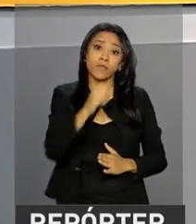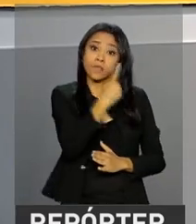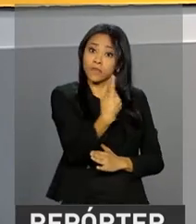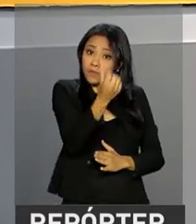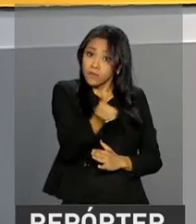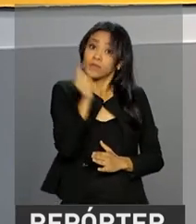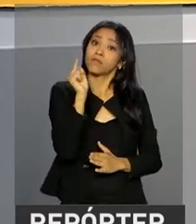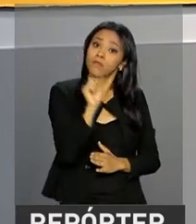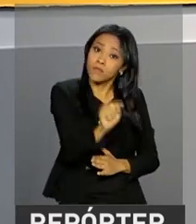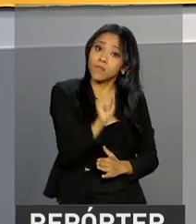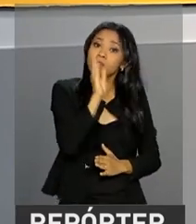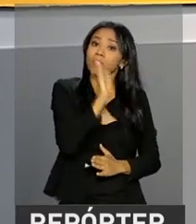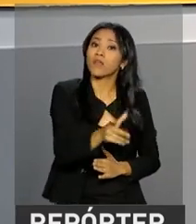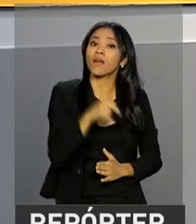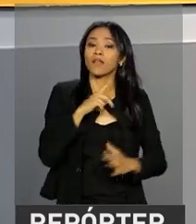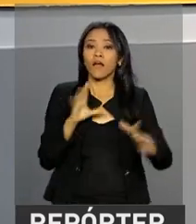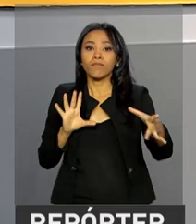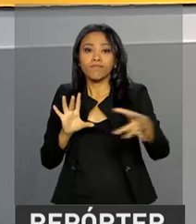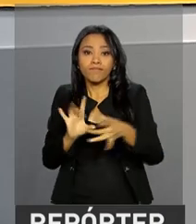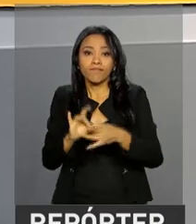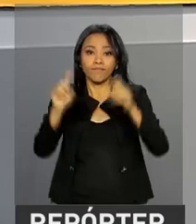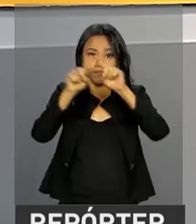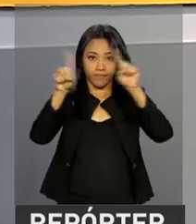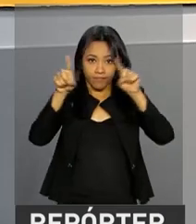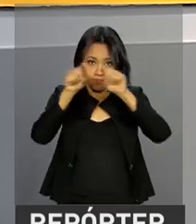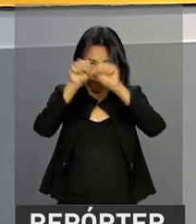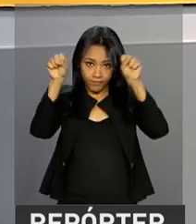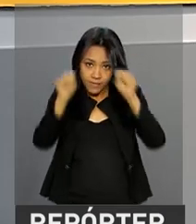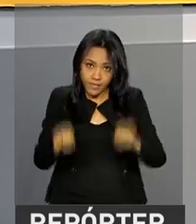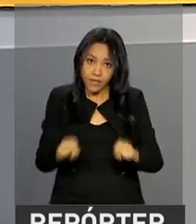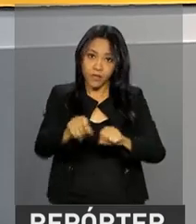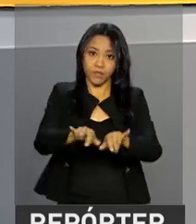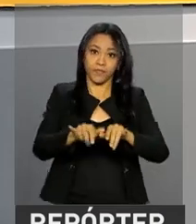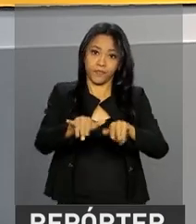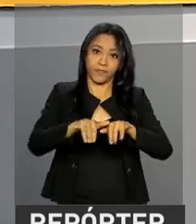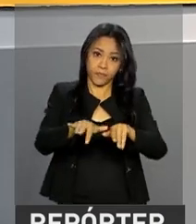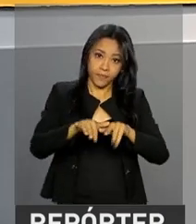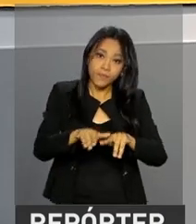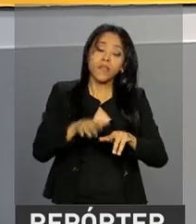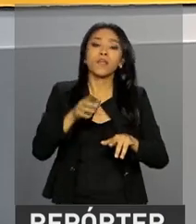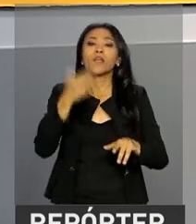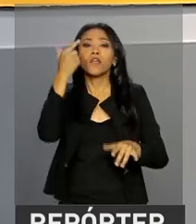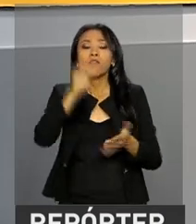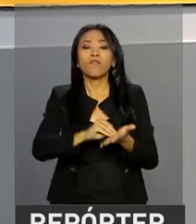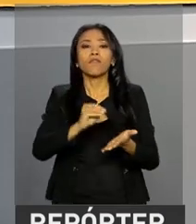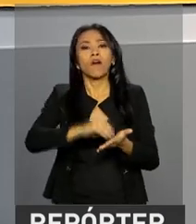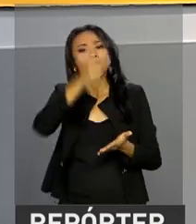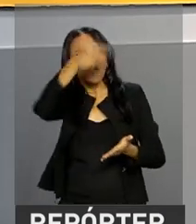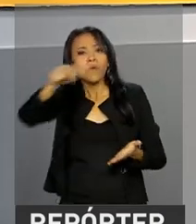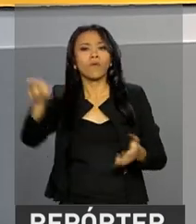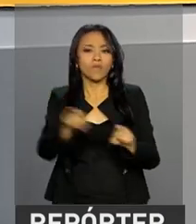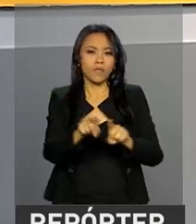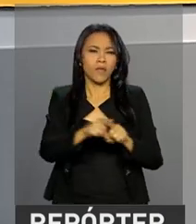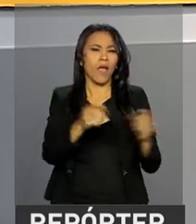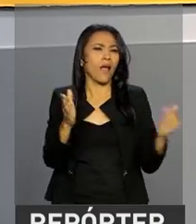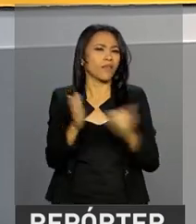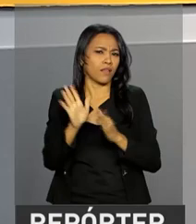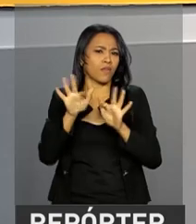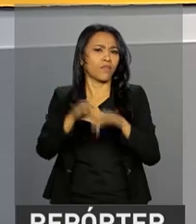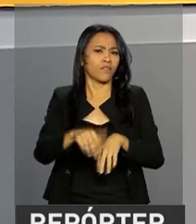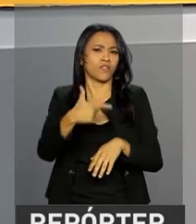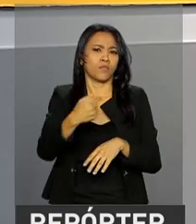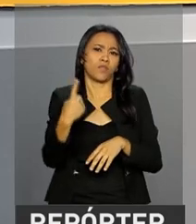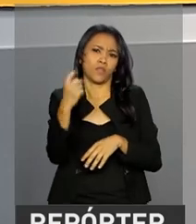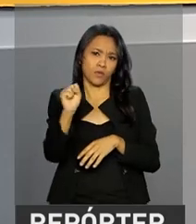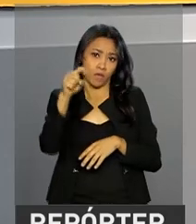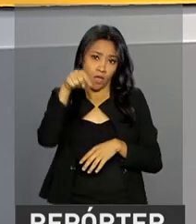estão conectados à plataforma DigiSUS e outros 27 mil devem ser interligados até o fim de 2018. Aqui no Distrito